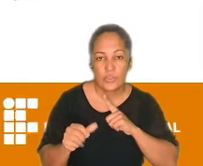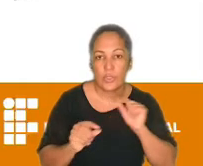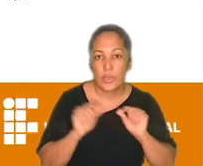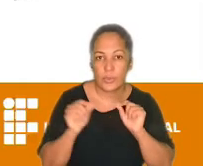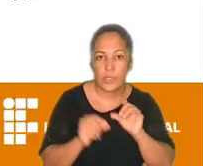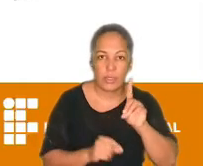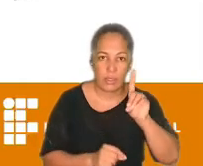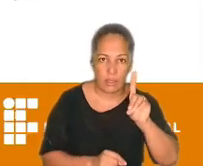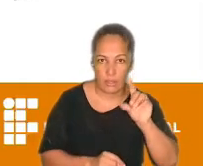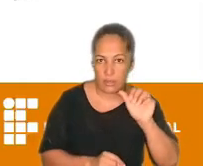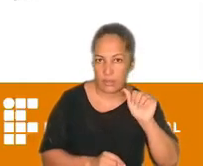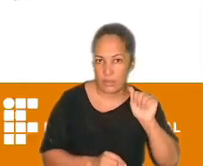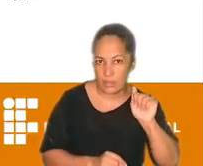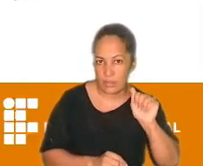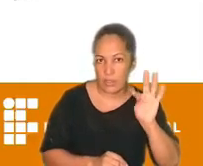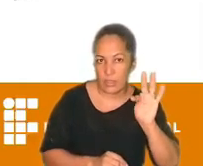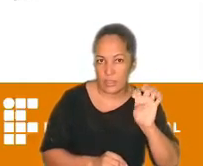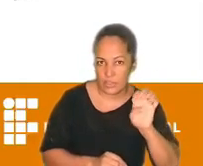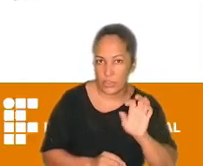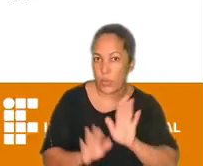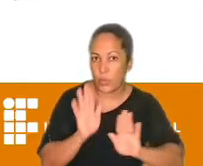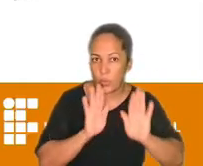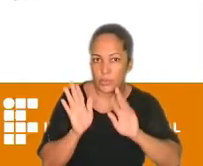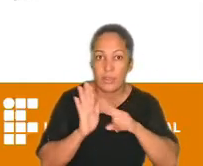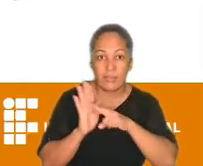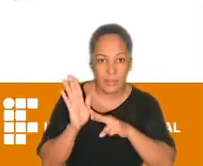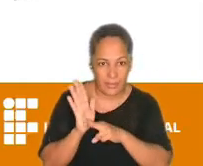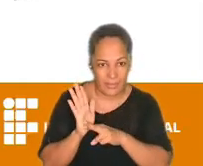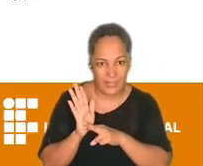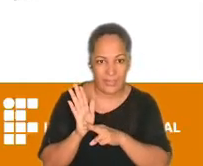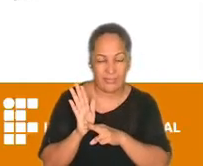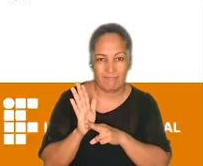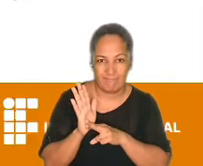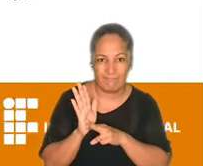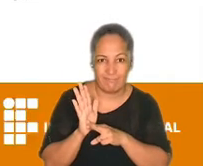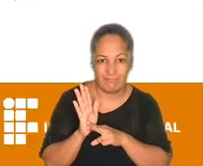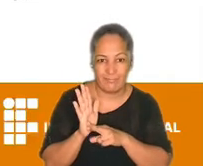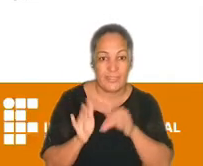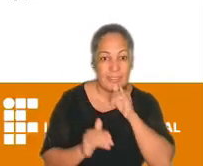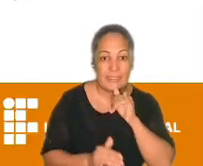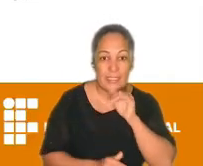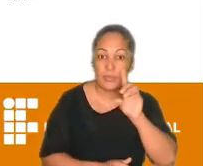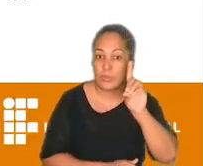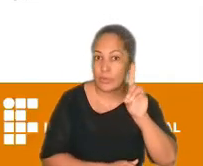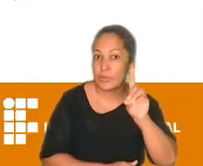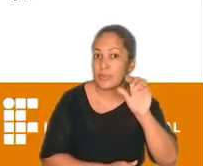Então, tomem cuidado. A regra é data, galera, tipo date, tá bom? Data, tipo date. Então,